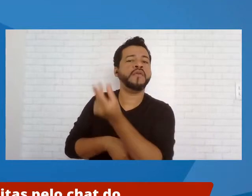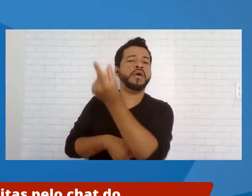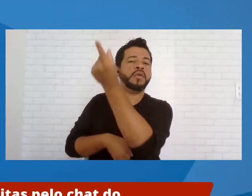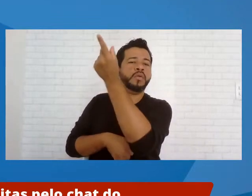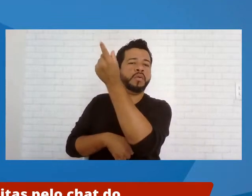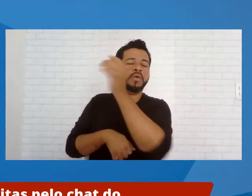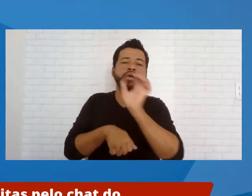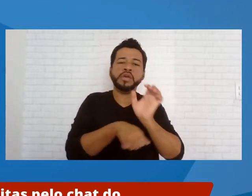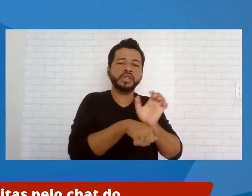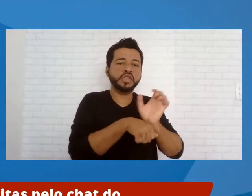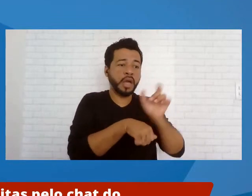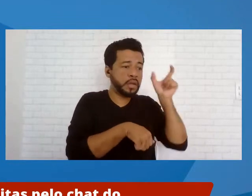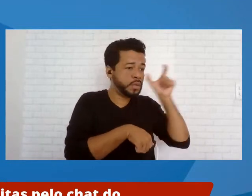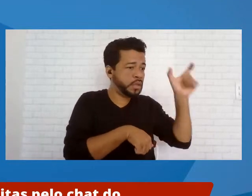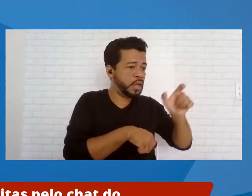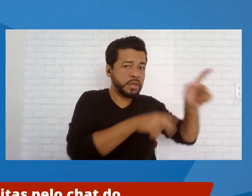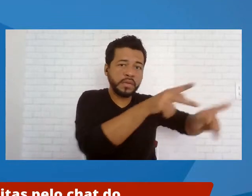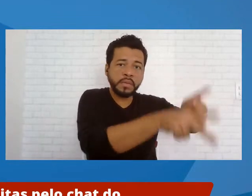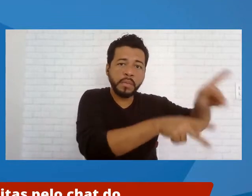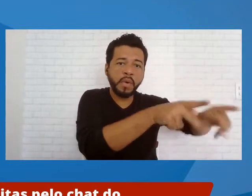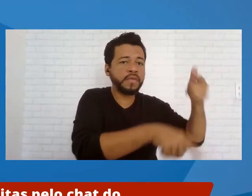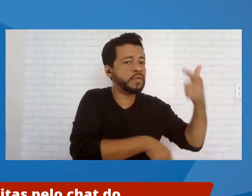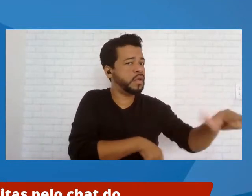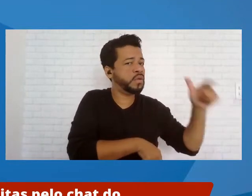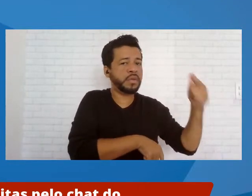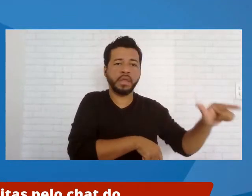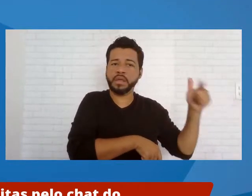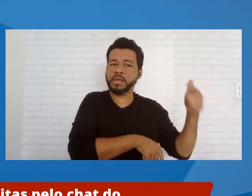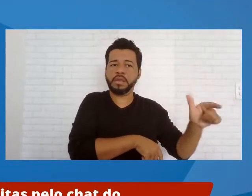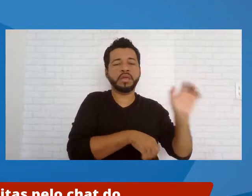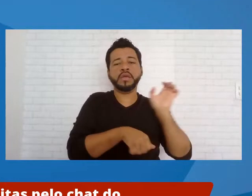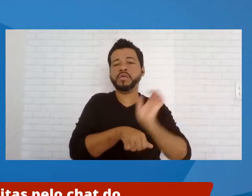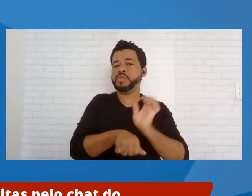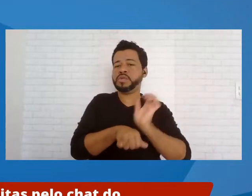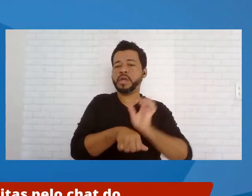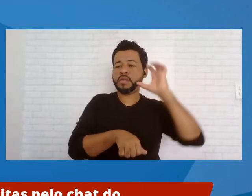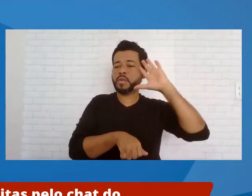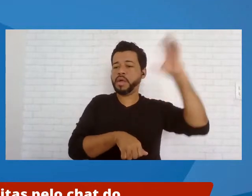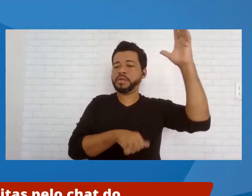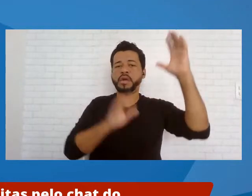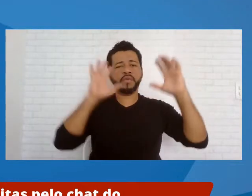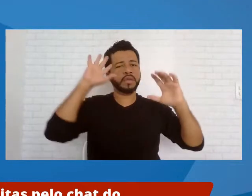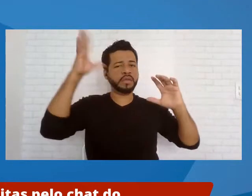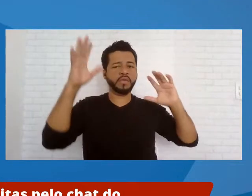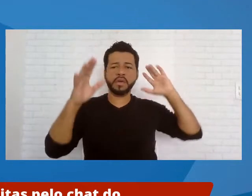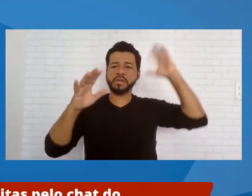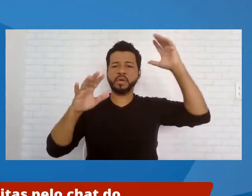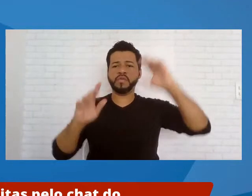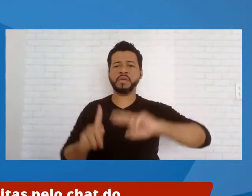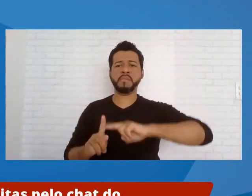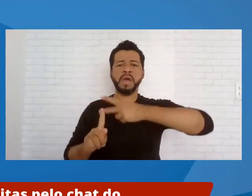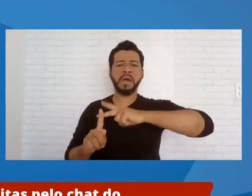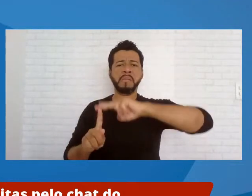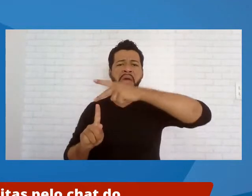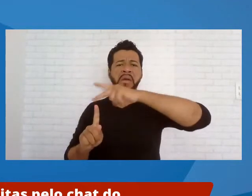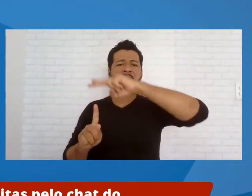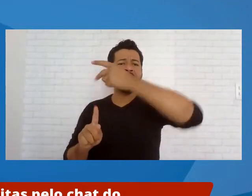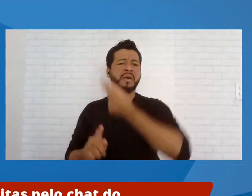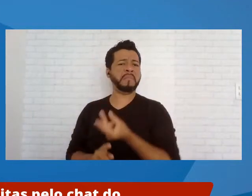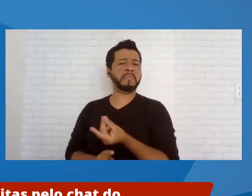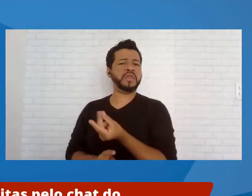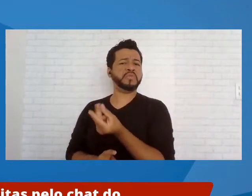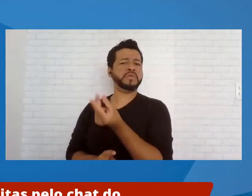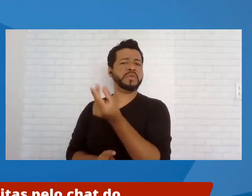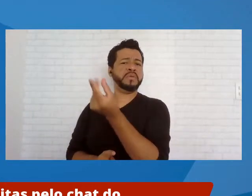mercado define como de valor, que é o preço, é aquilo que tá na venda, né? Agora,